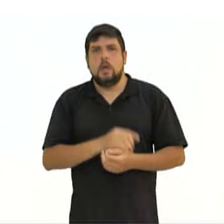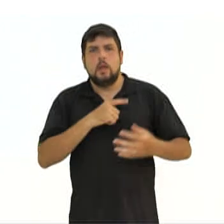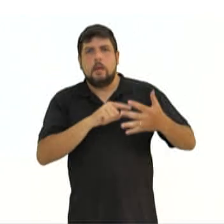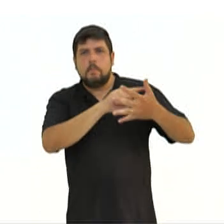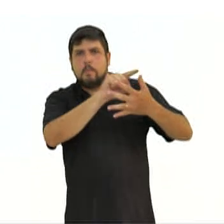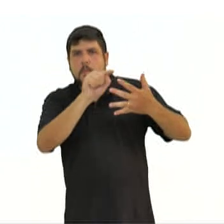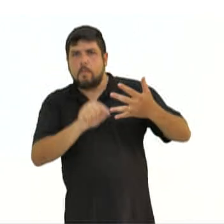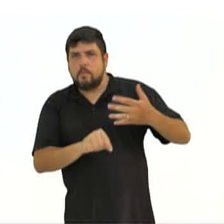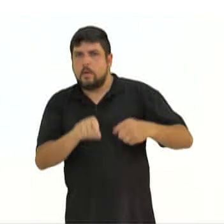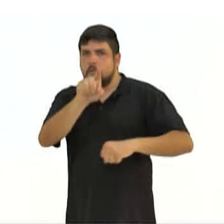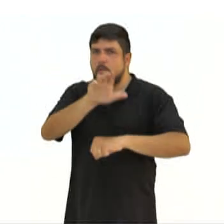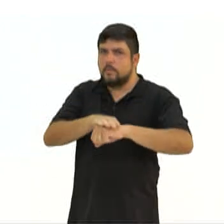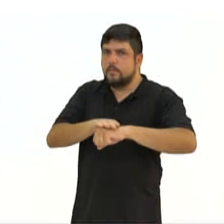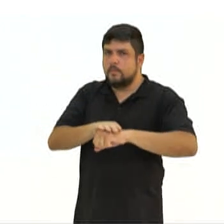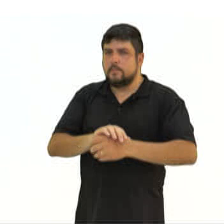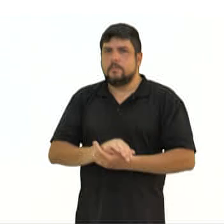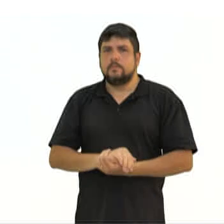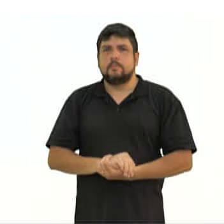opções, agora é com vocês.